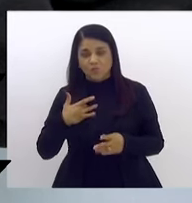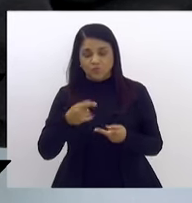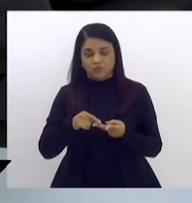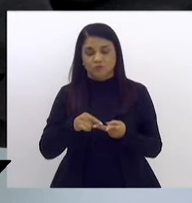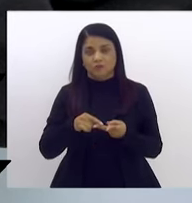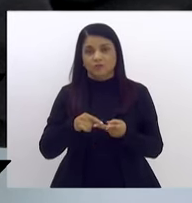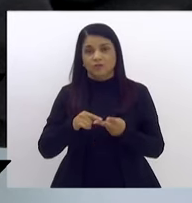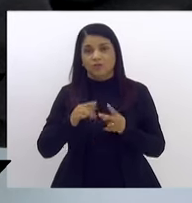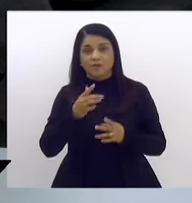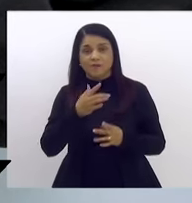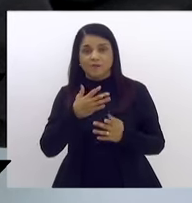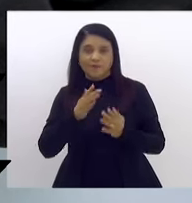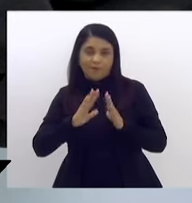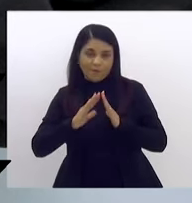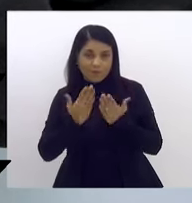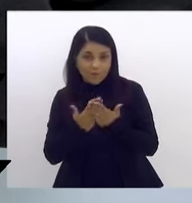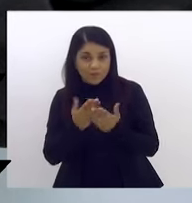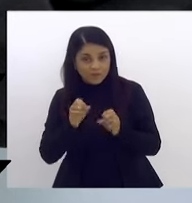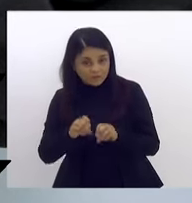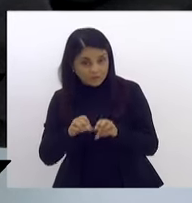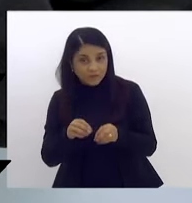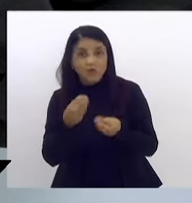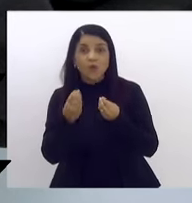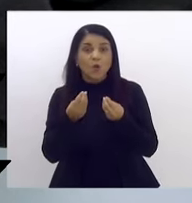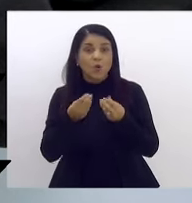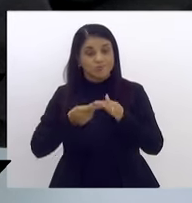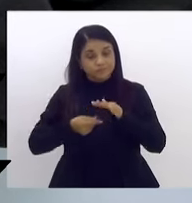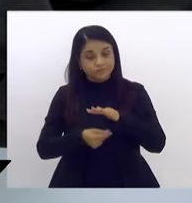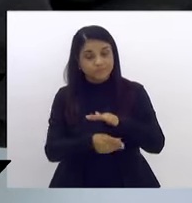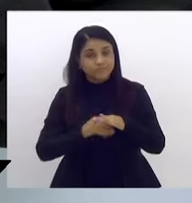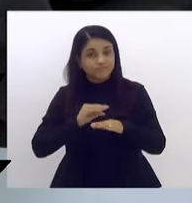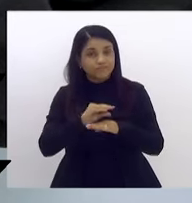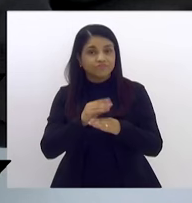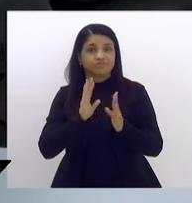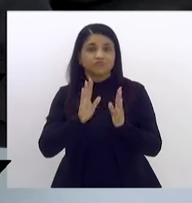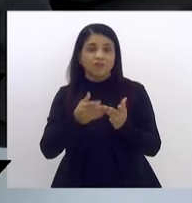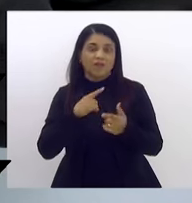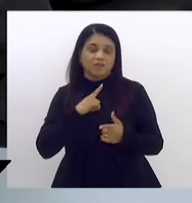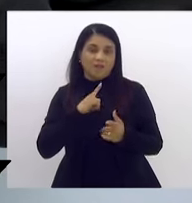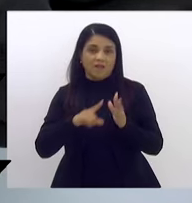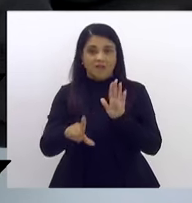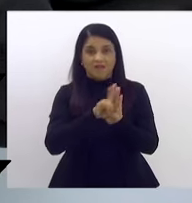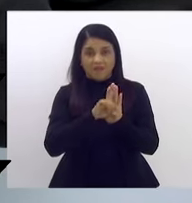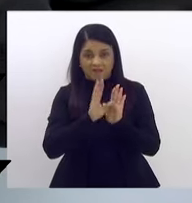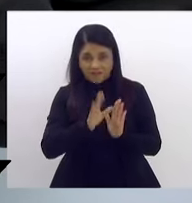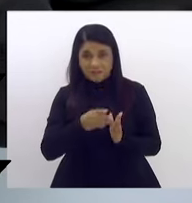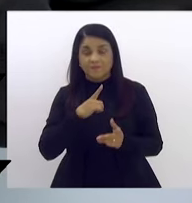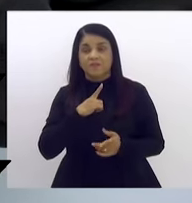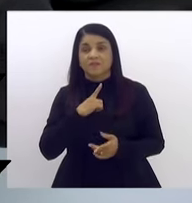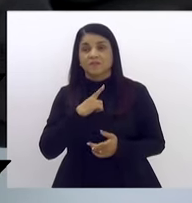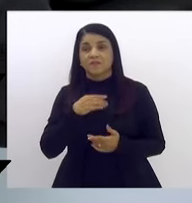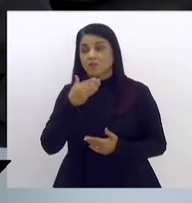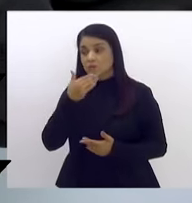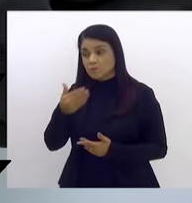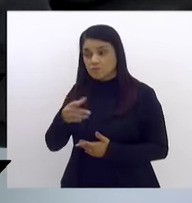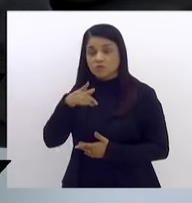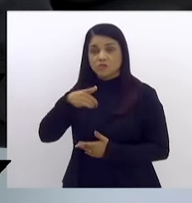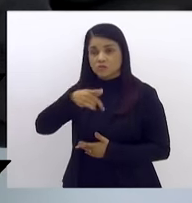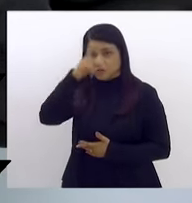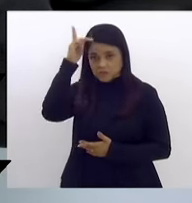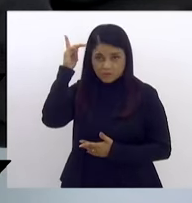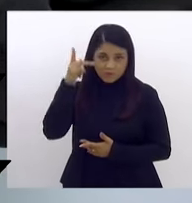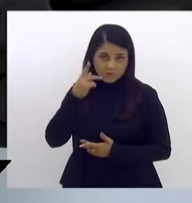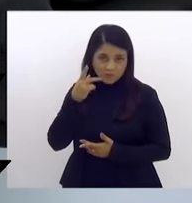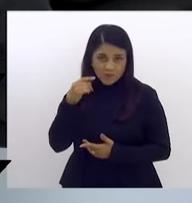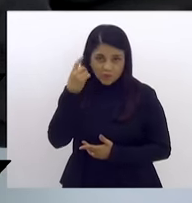gasto que pode ser destinado eh Então eu ia pedir vistas mas já que o Deputado Luiz Paulo pediu eu só queria Então pedir ao Deputado Luis Paulo que também